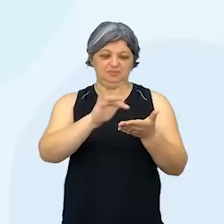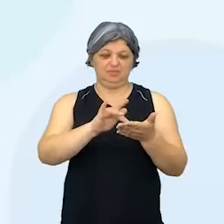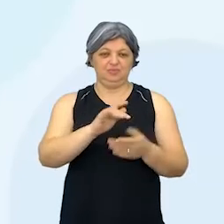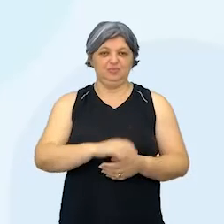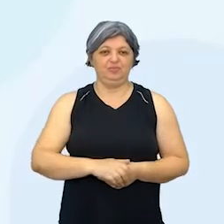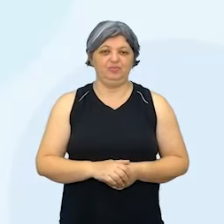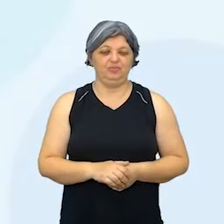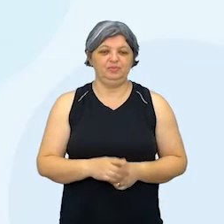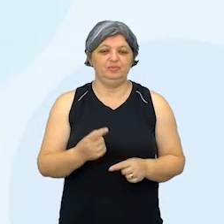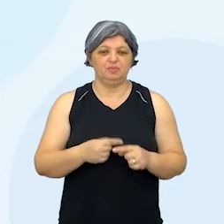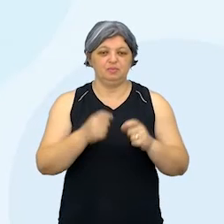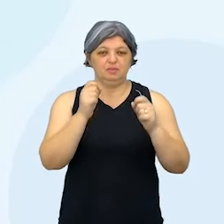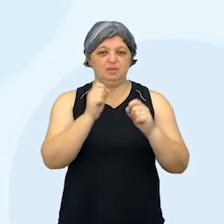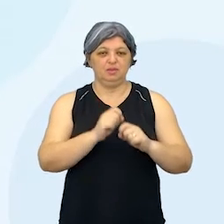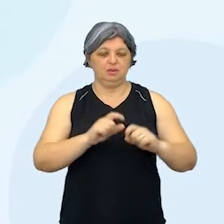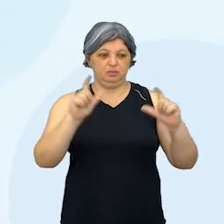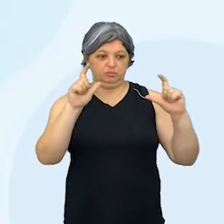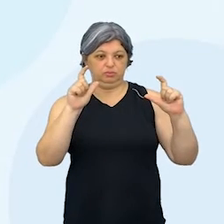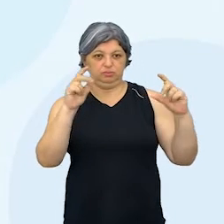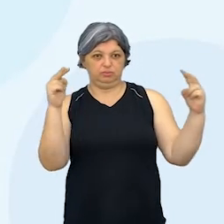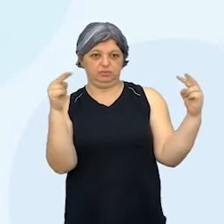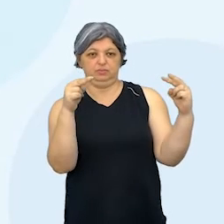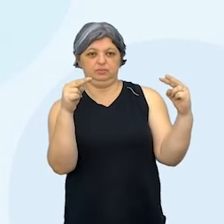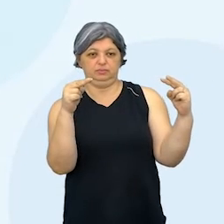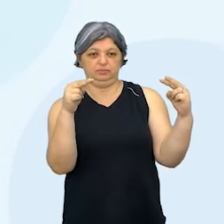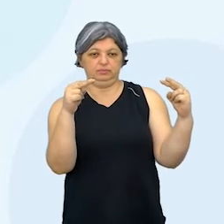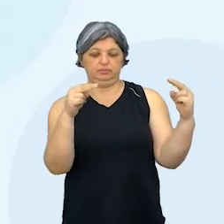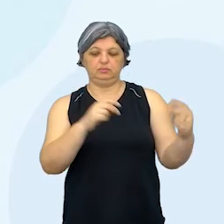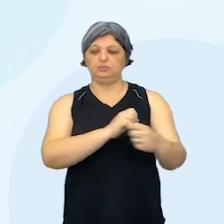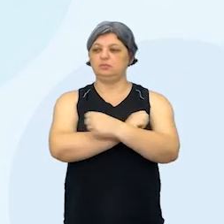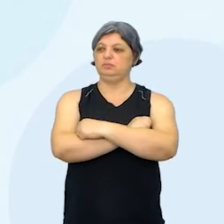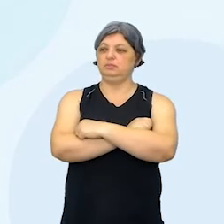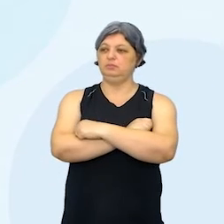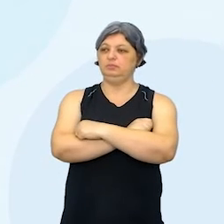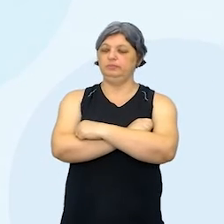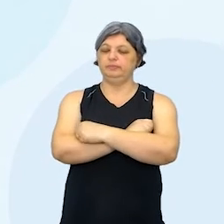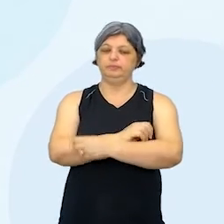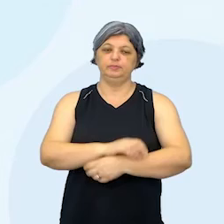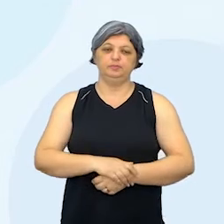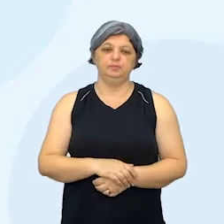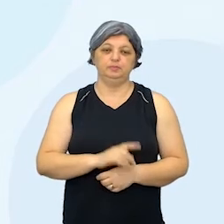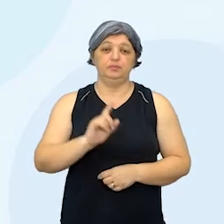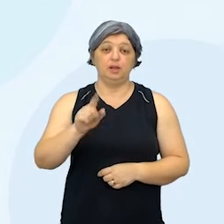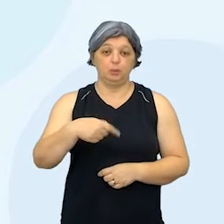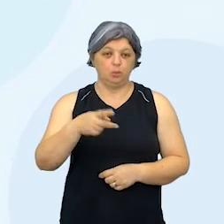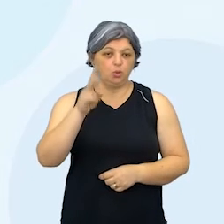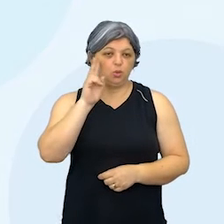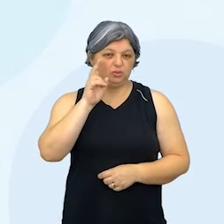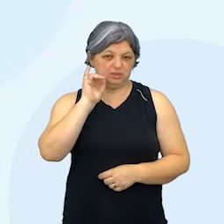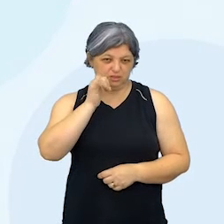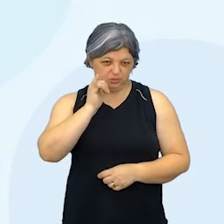dois amigos arregalaram os olhos um para o outro e cruzaram os braços na frente do corpo. Após a história,